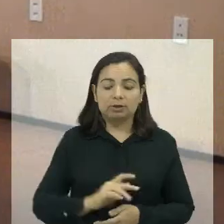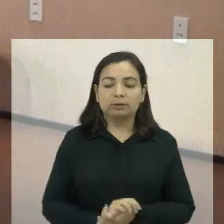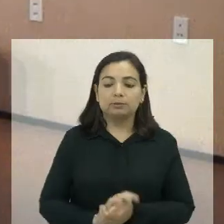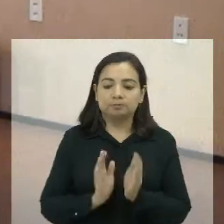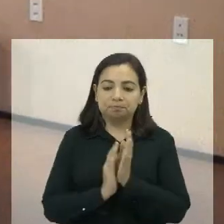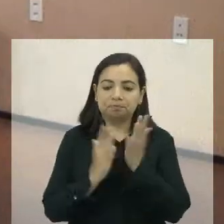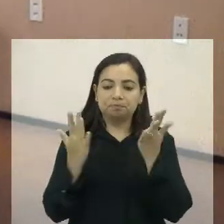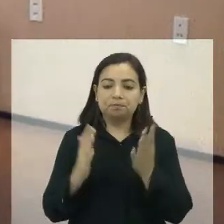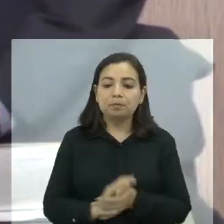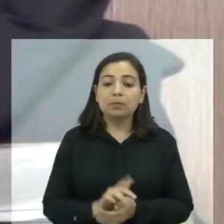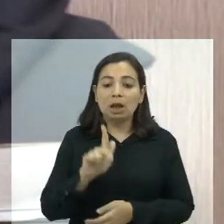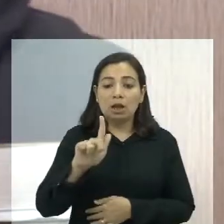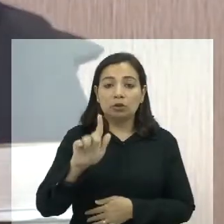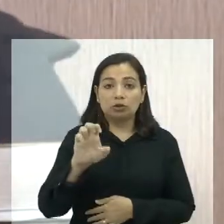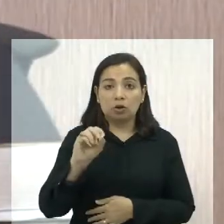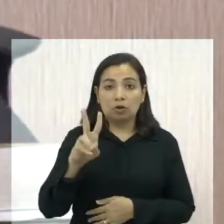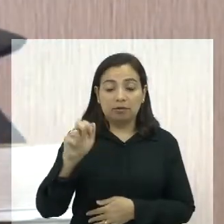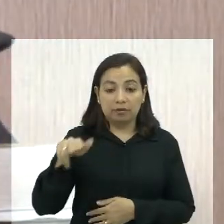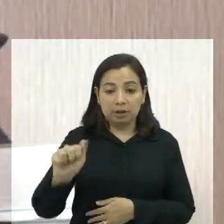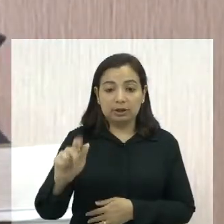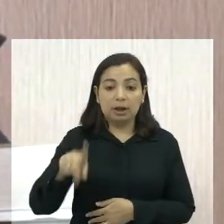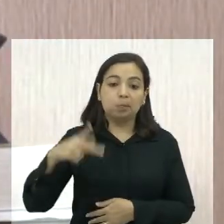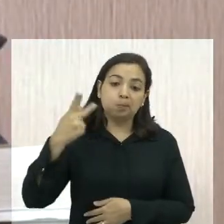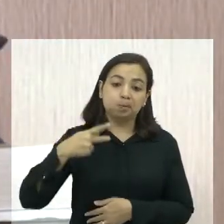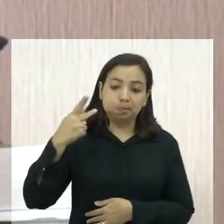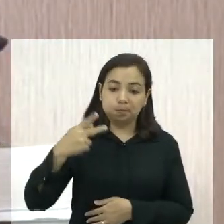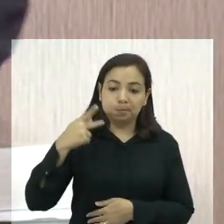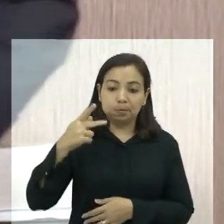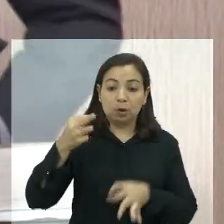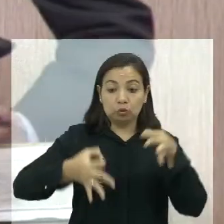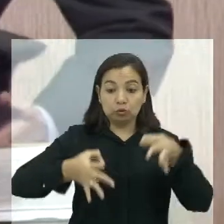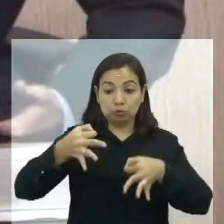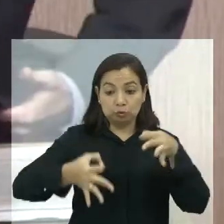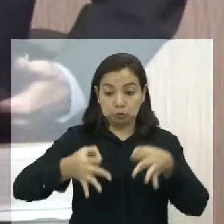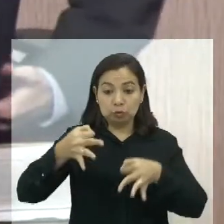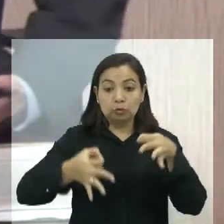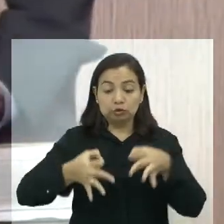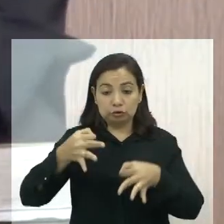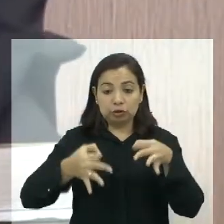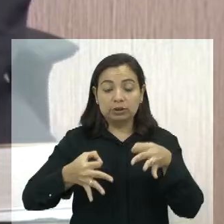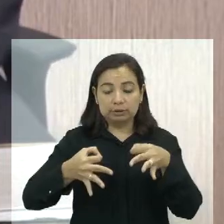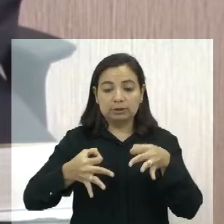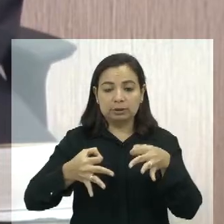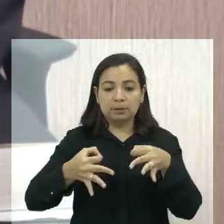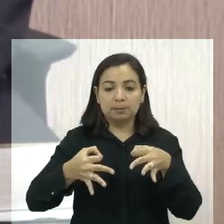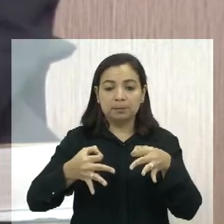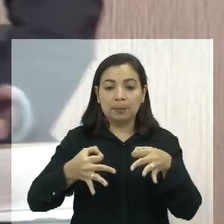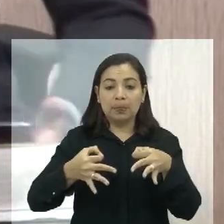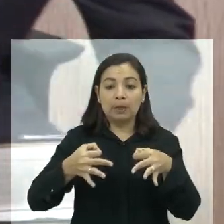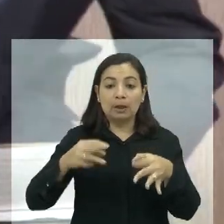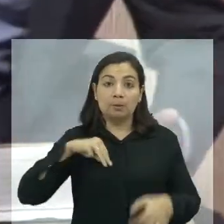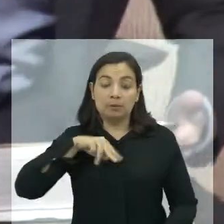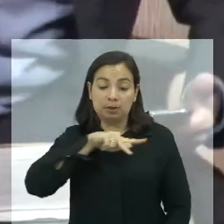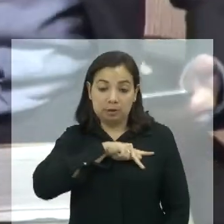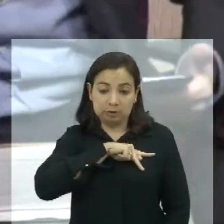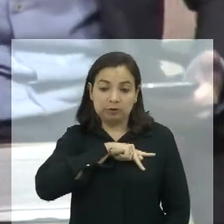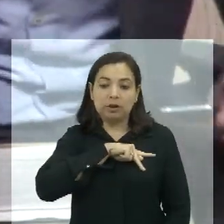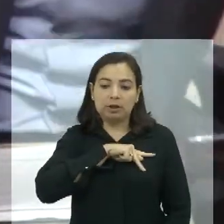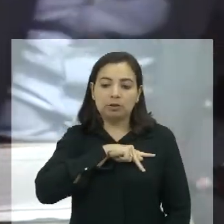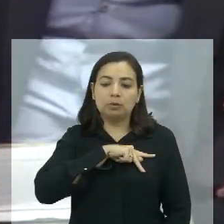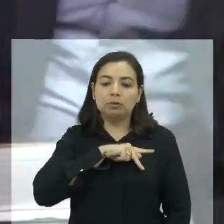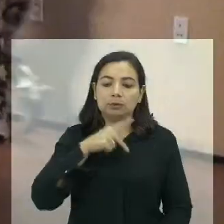A doutora Giovana Mello, promotora de Justiça de Conflitos Fundiários, do Ministério Público do Estado do